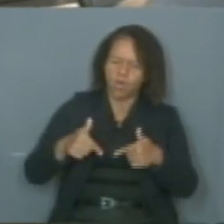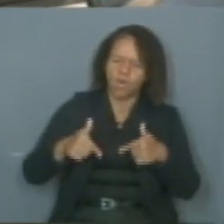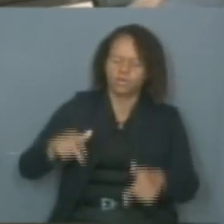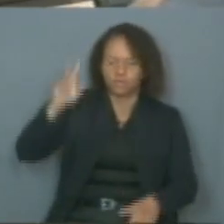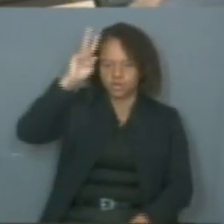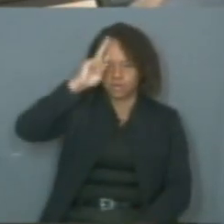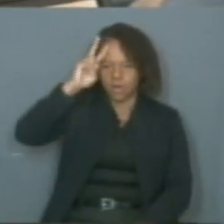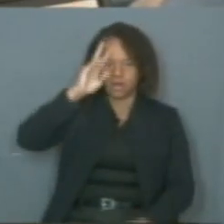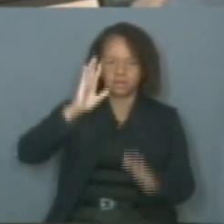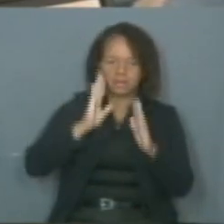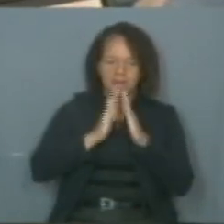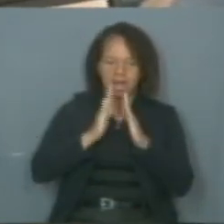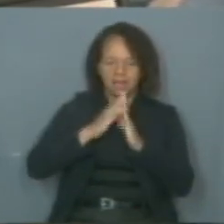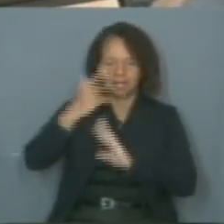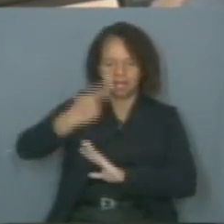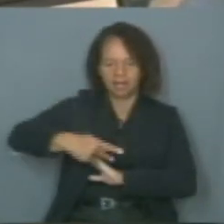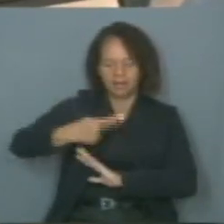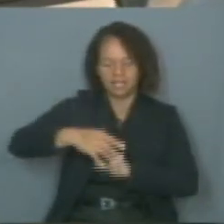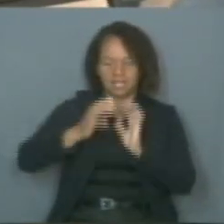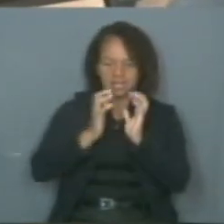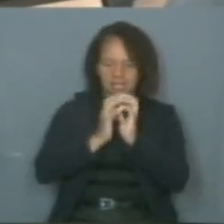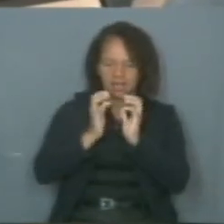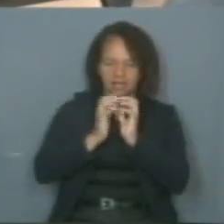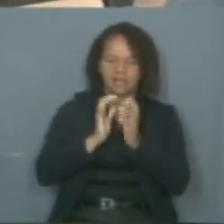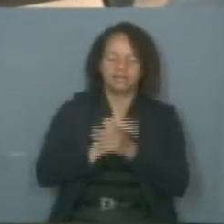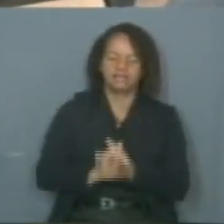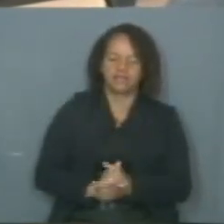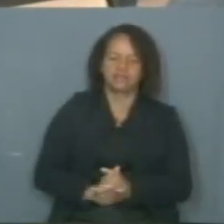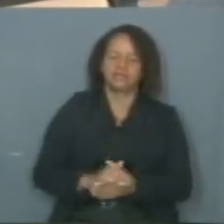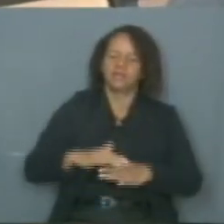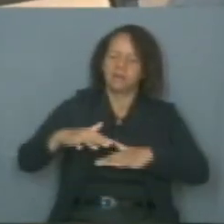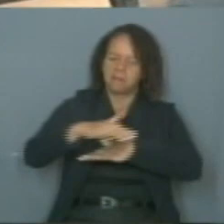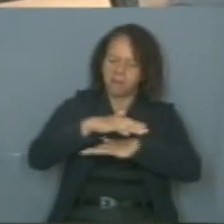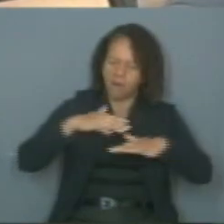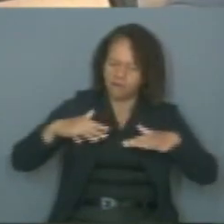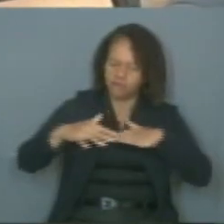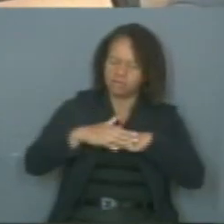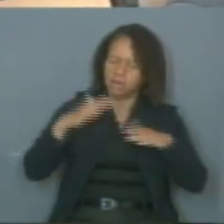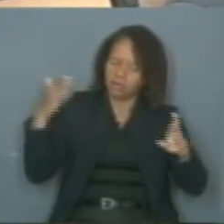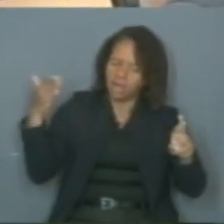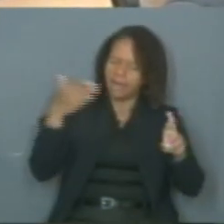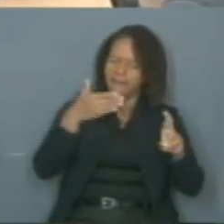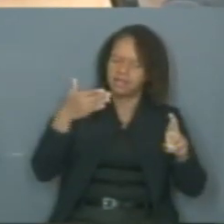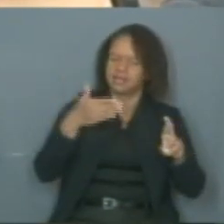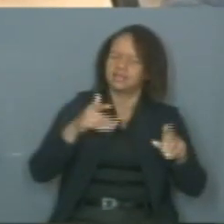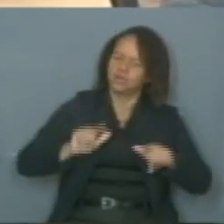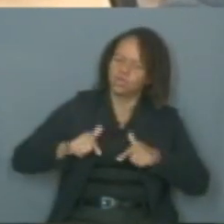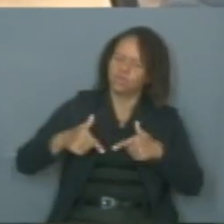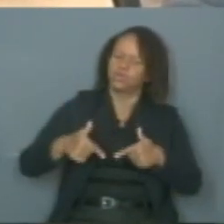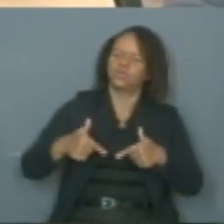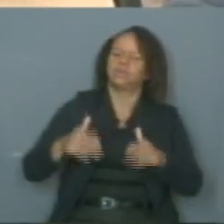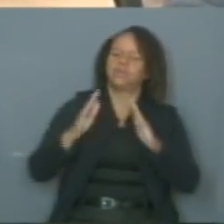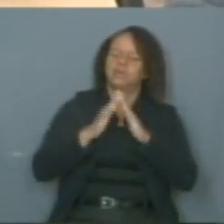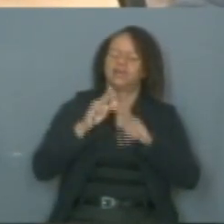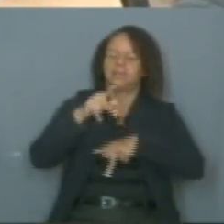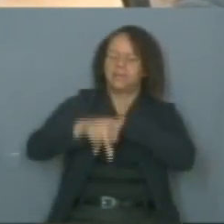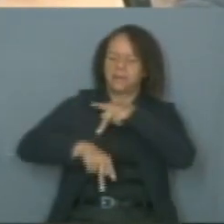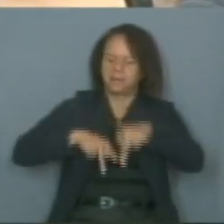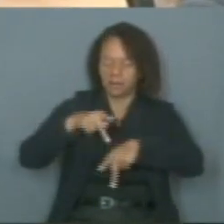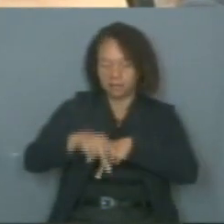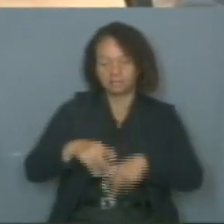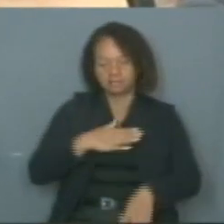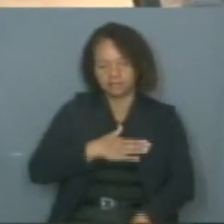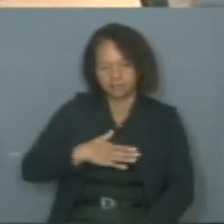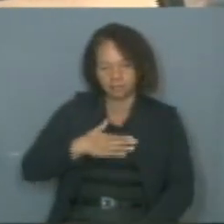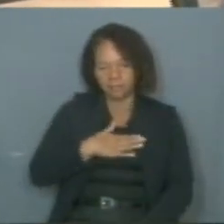histórica sobre moradia aqui na cidade do Recife, que tem um movimento de referência que luta por moradia popular. Então, eu